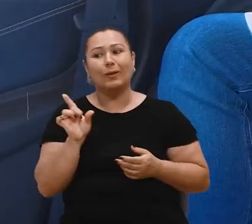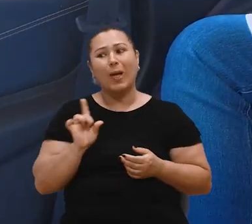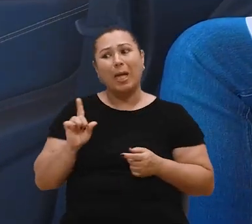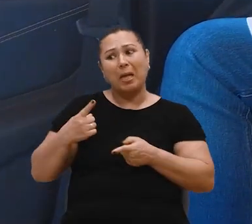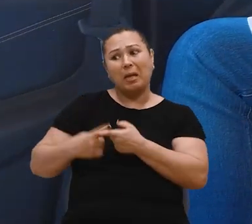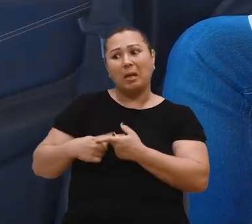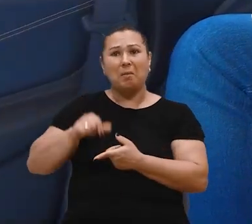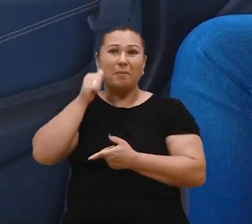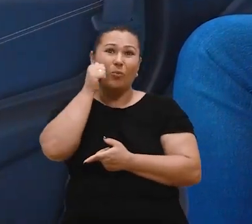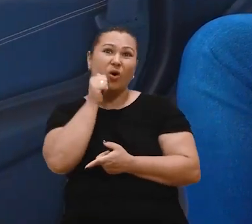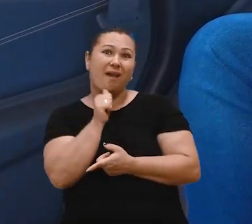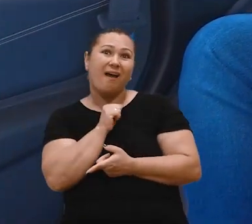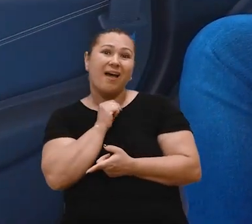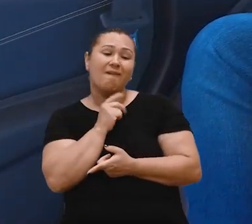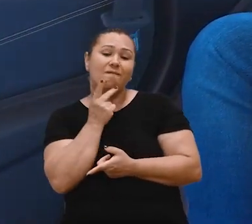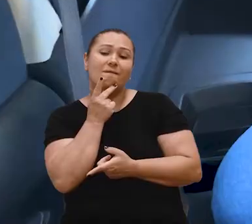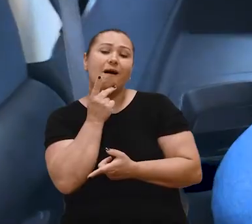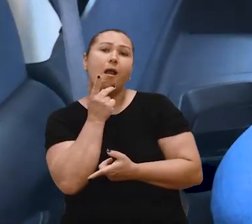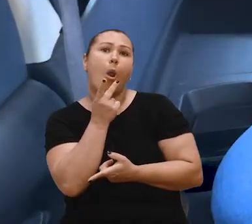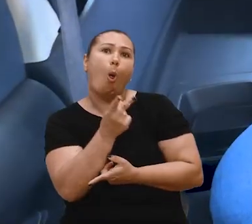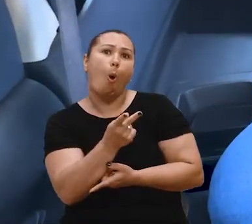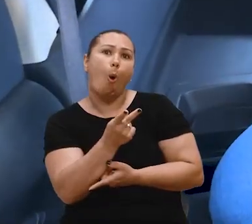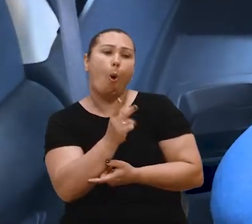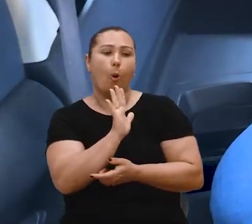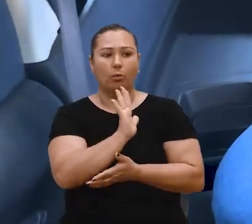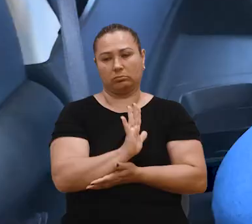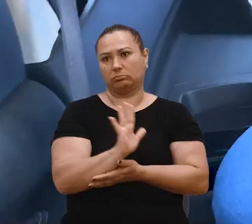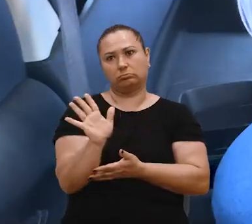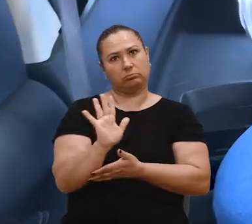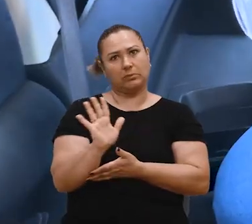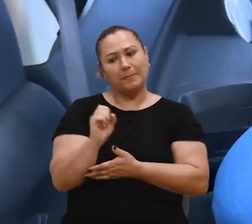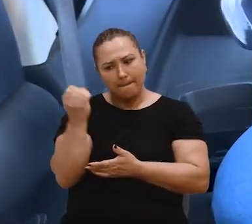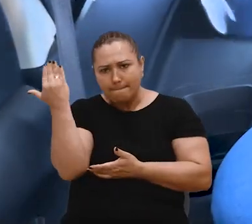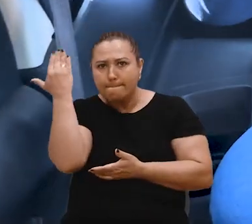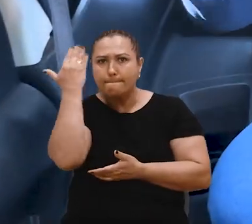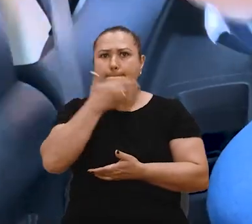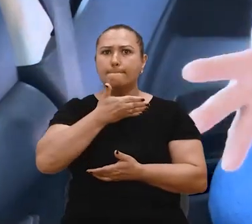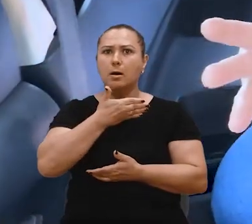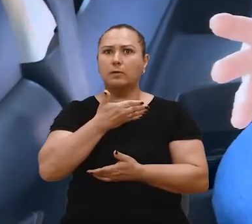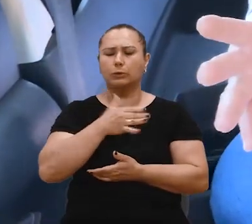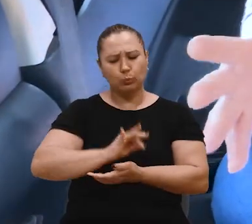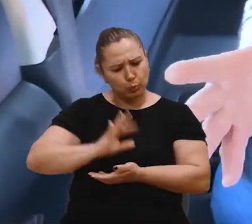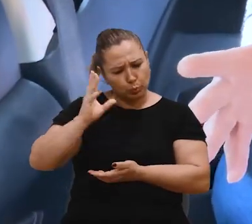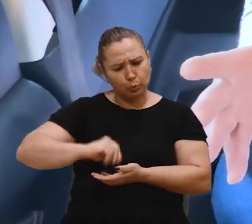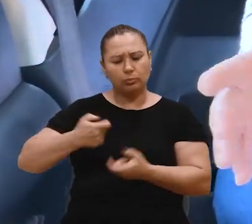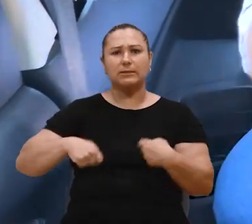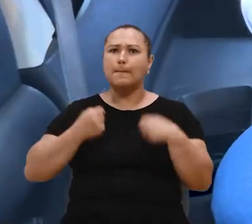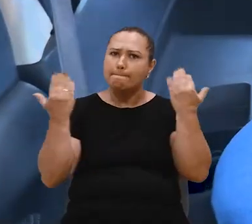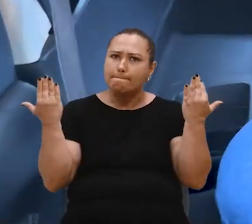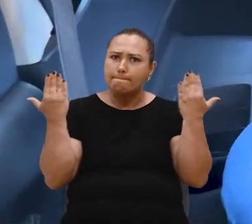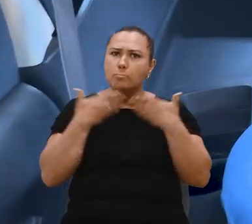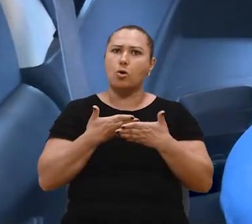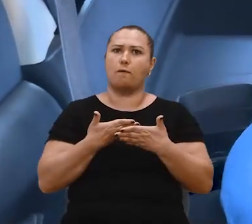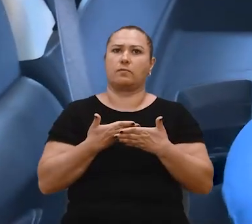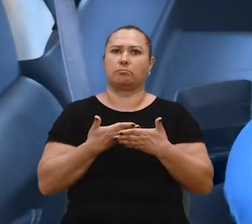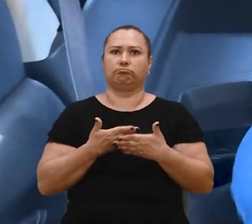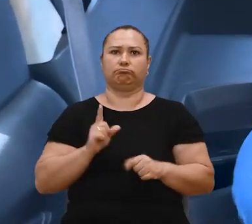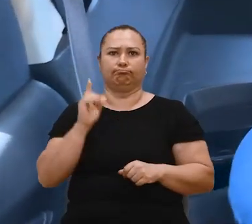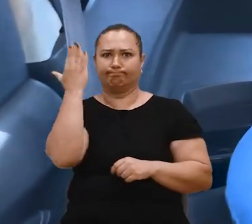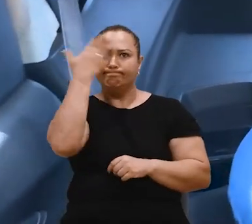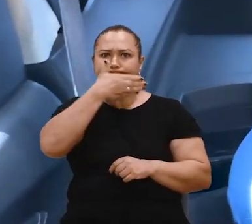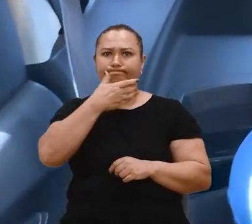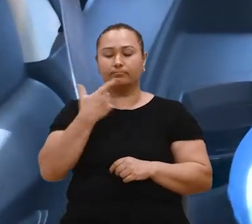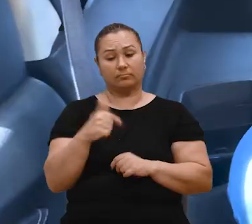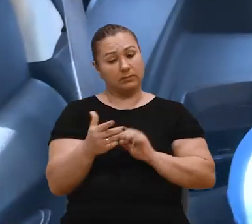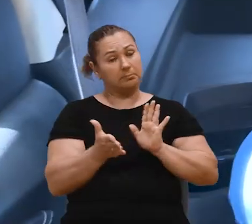que ele fez, que ele tem que ser condenado. Tudo tem que ser diante de provas, né? Então essa é uma pauta. A